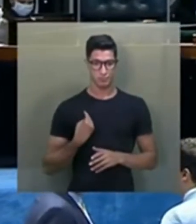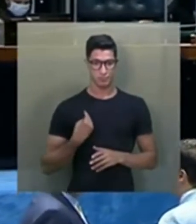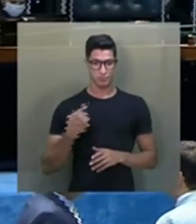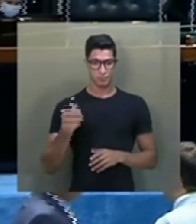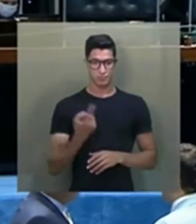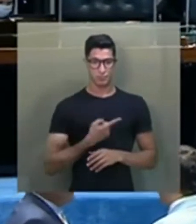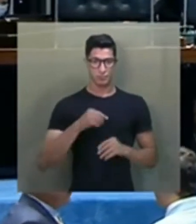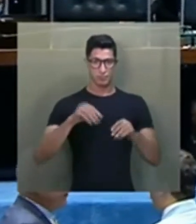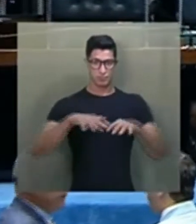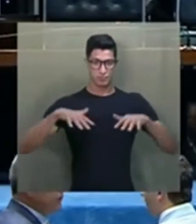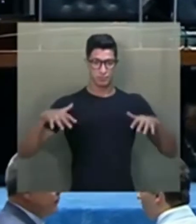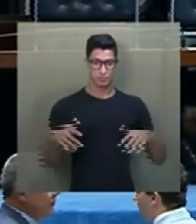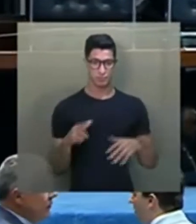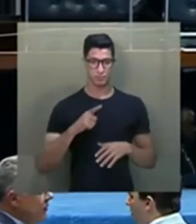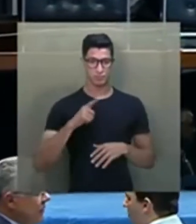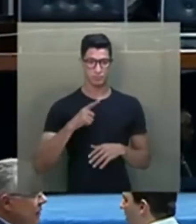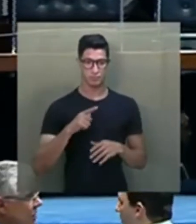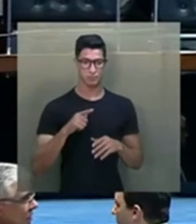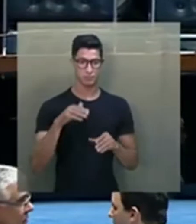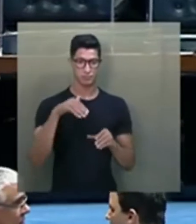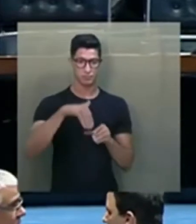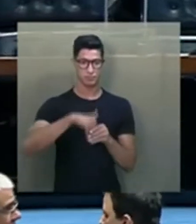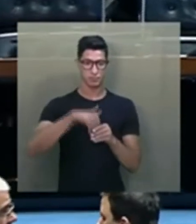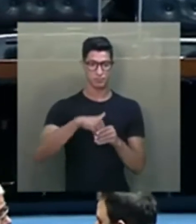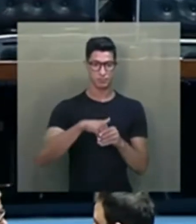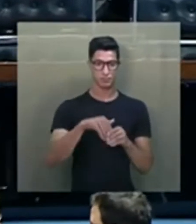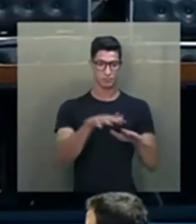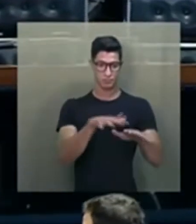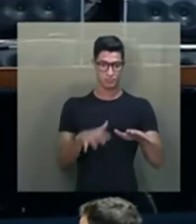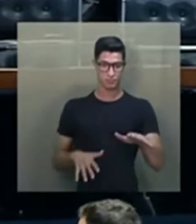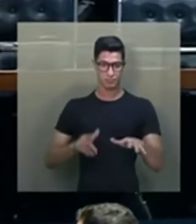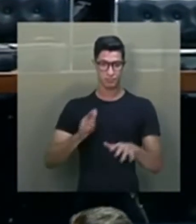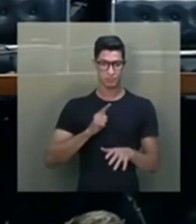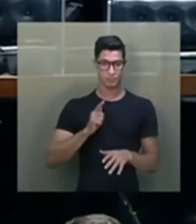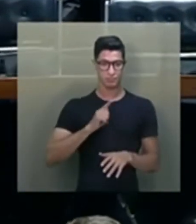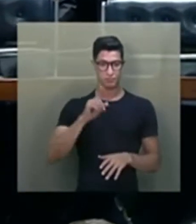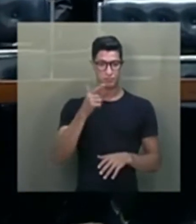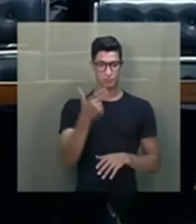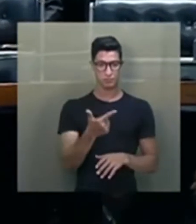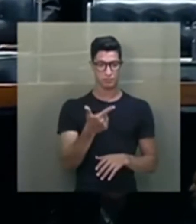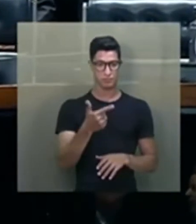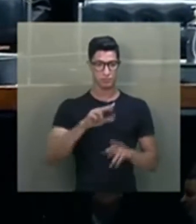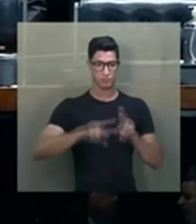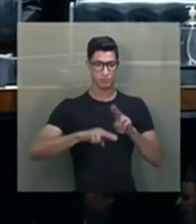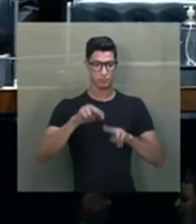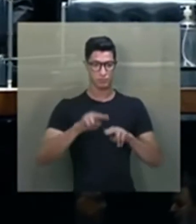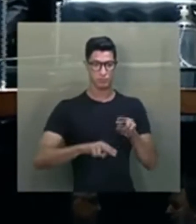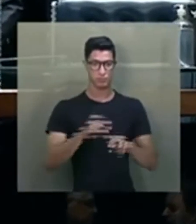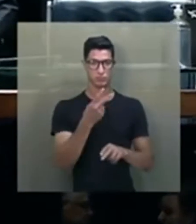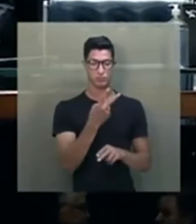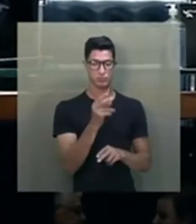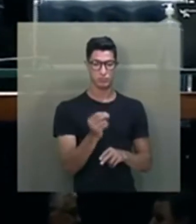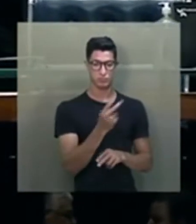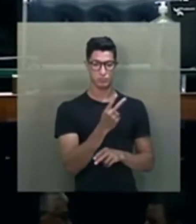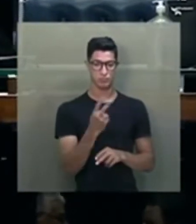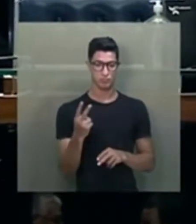enfermagem auxiliares de enfermagem e parteiras no primeiro turno foram 71 votos a